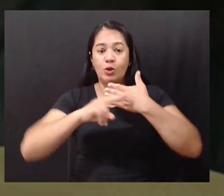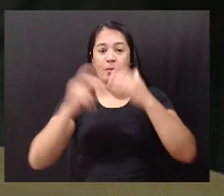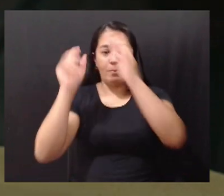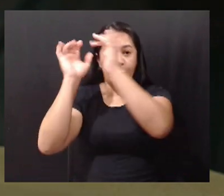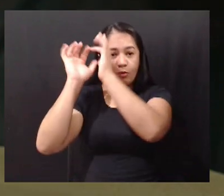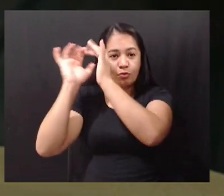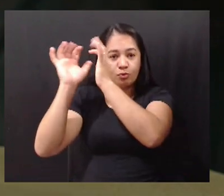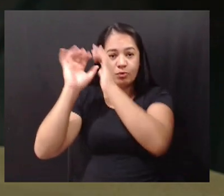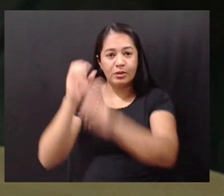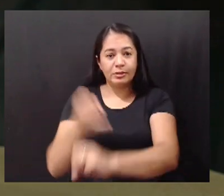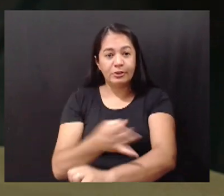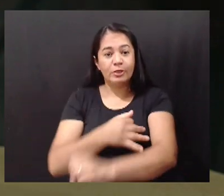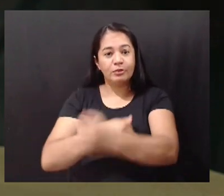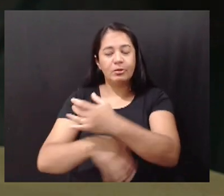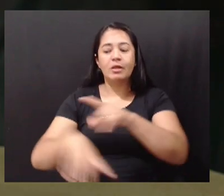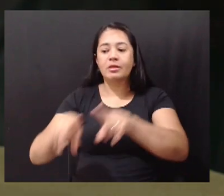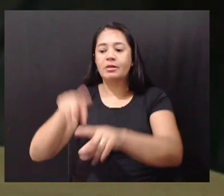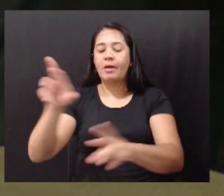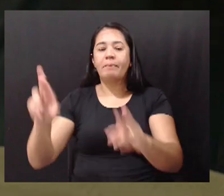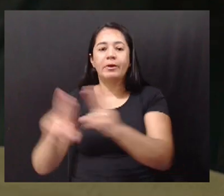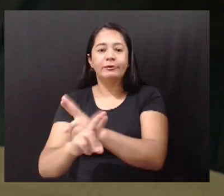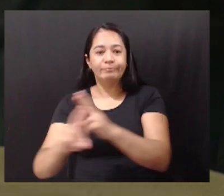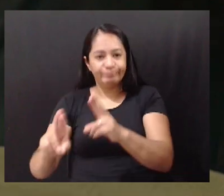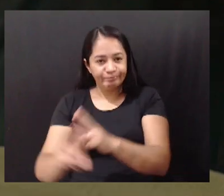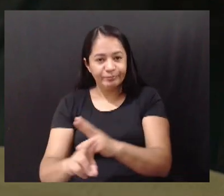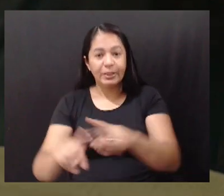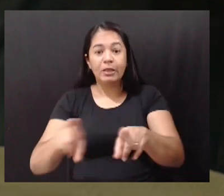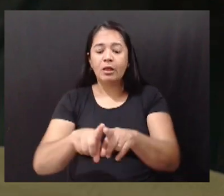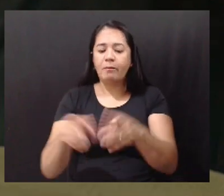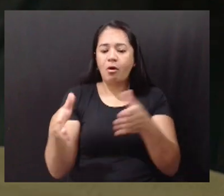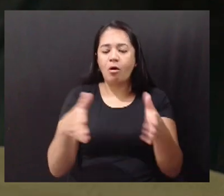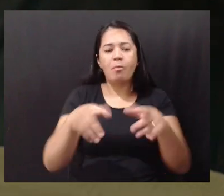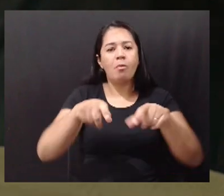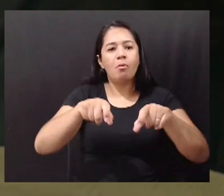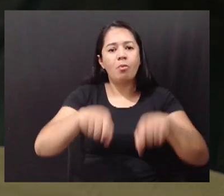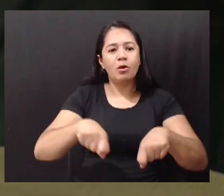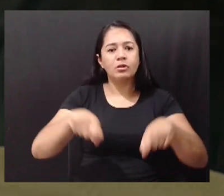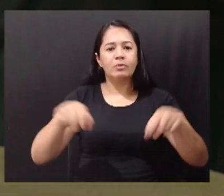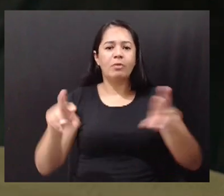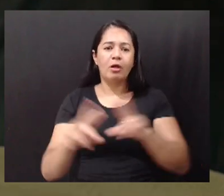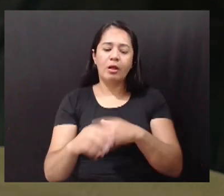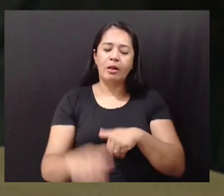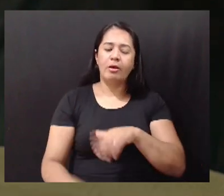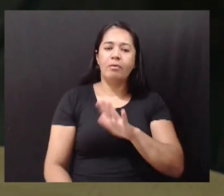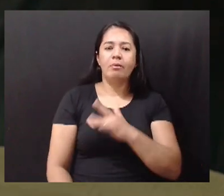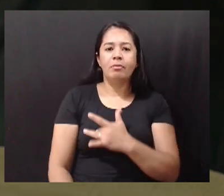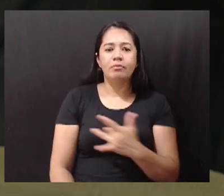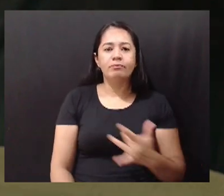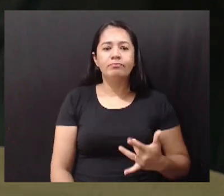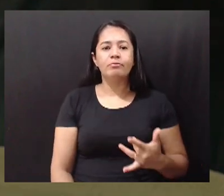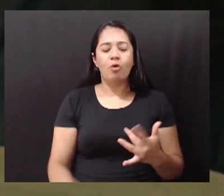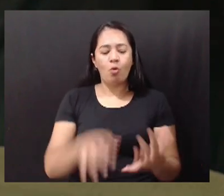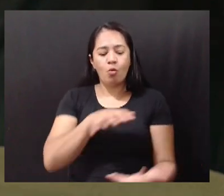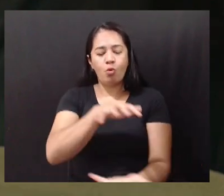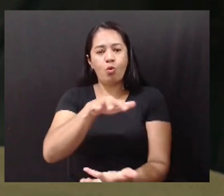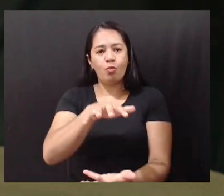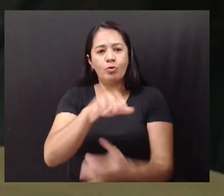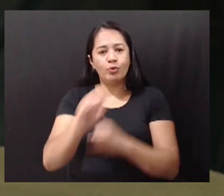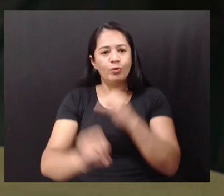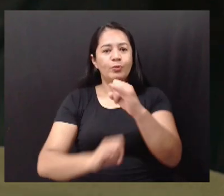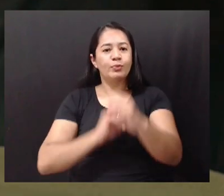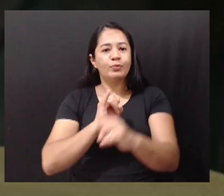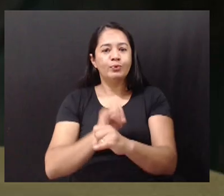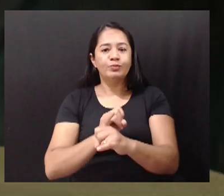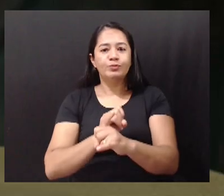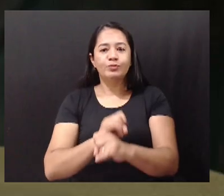nas relações pessoais e também os caminhos possíveis para uma relação mais saudável com o mundo online. E queremos a